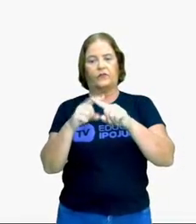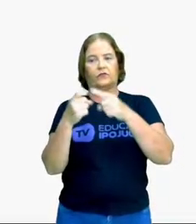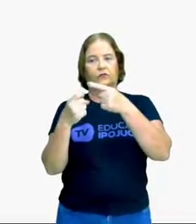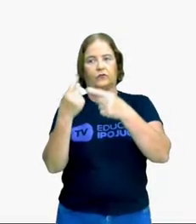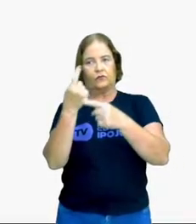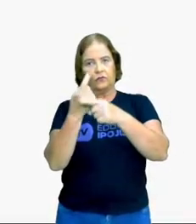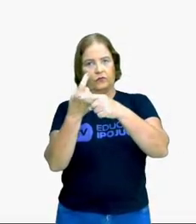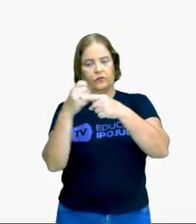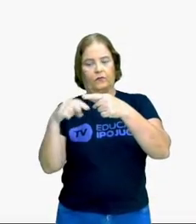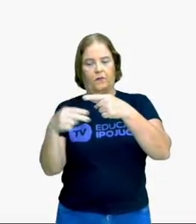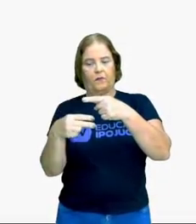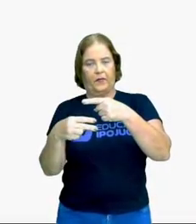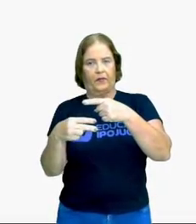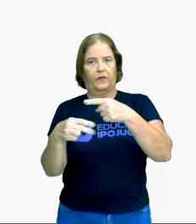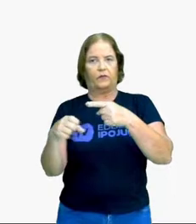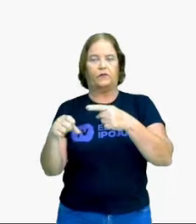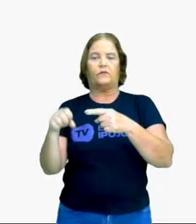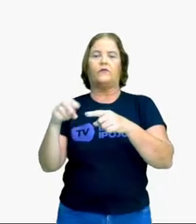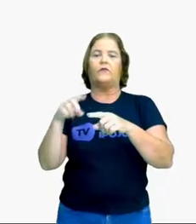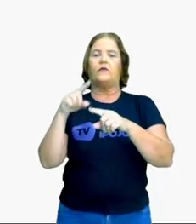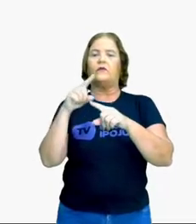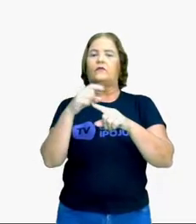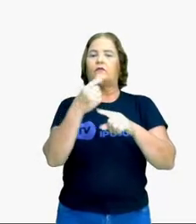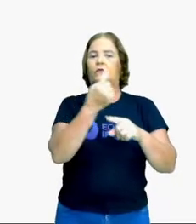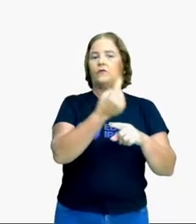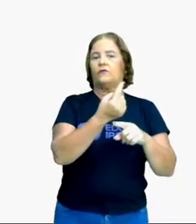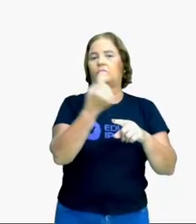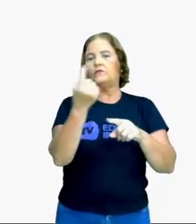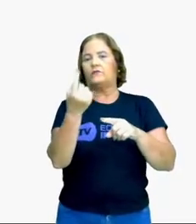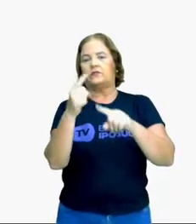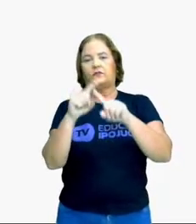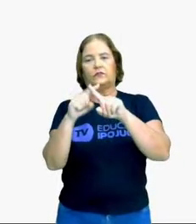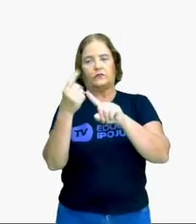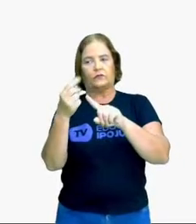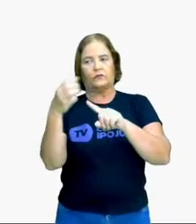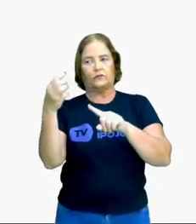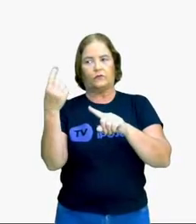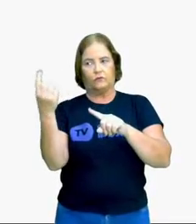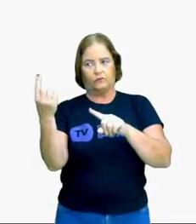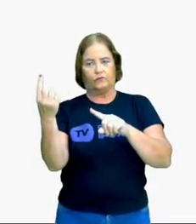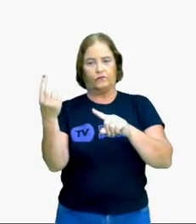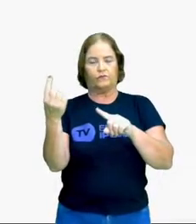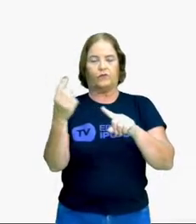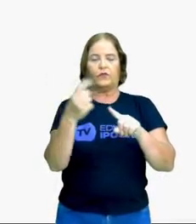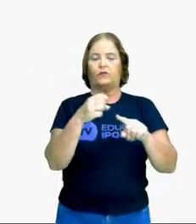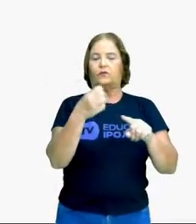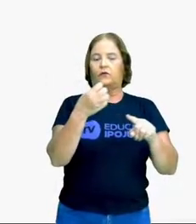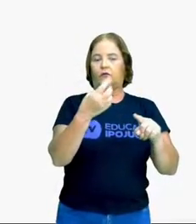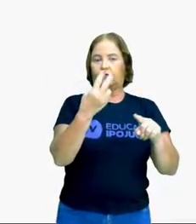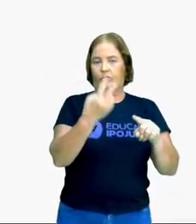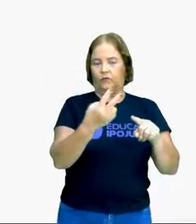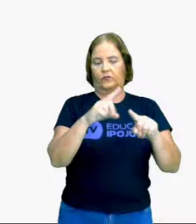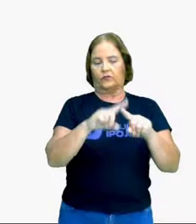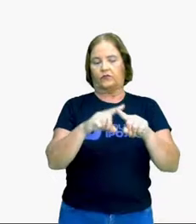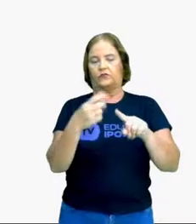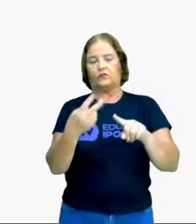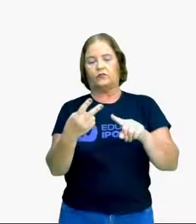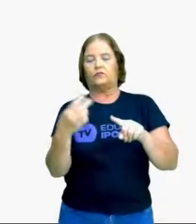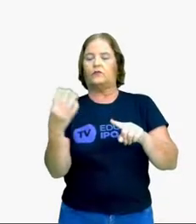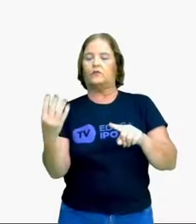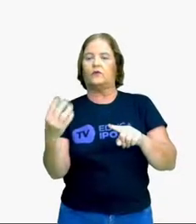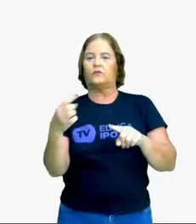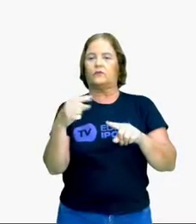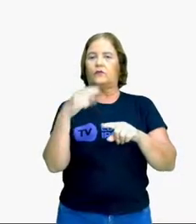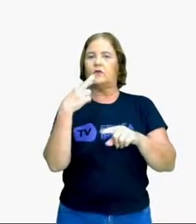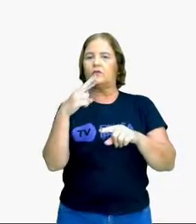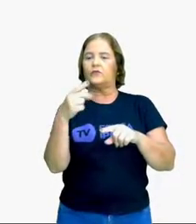meio, multiplica uma vezes um e duas vezes dois, que é igual a quatro. Resposta, 1/4. Nada de